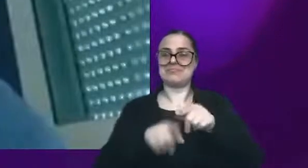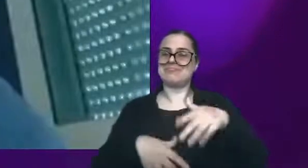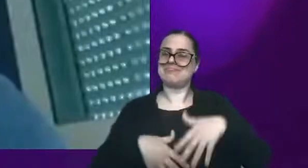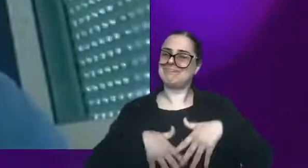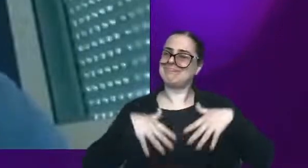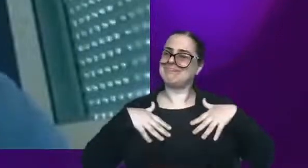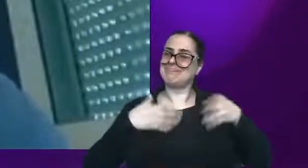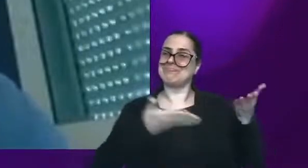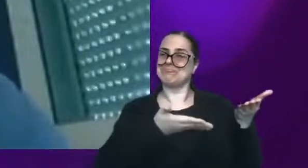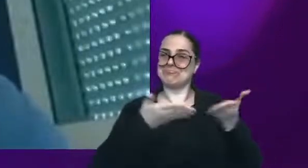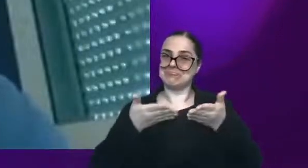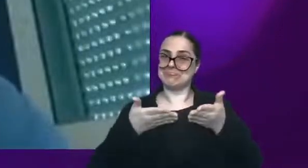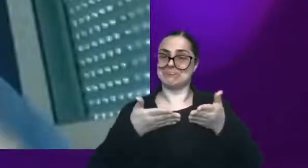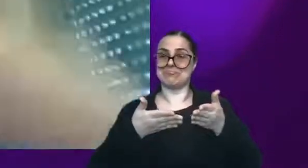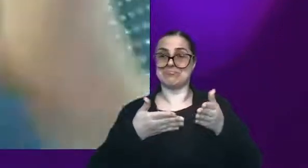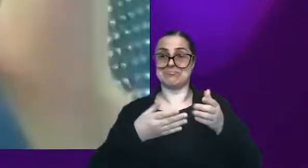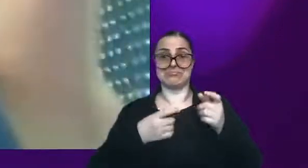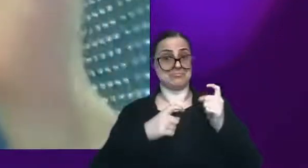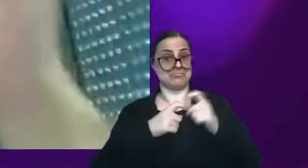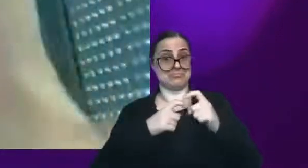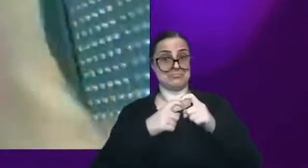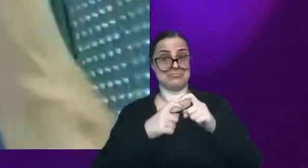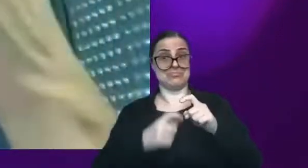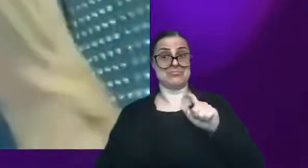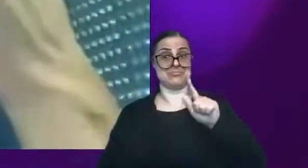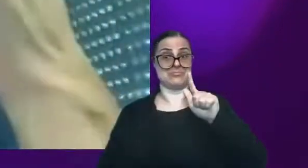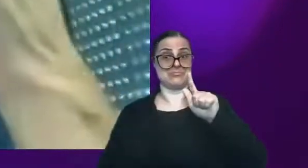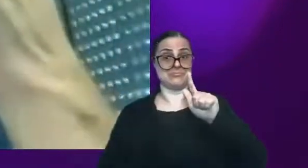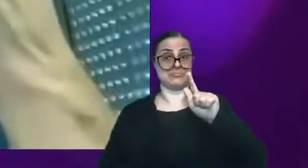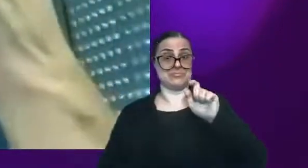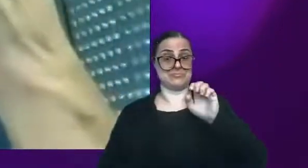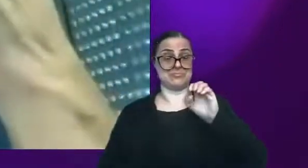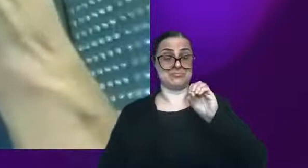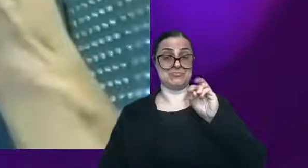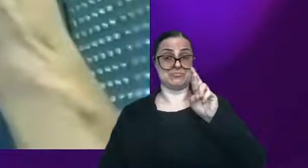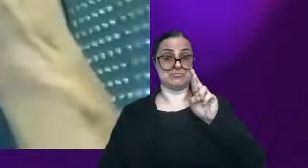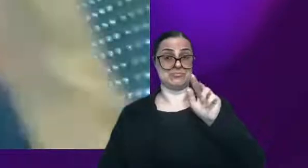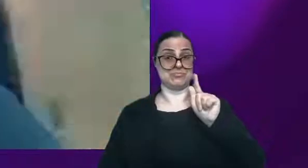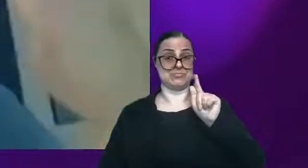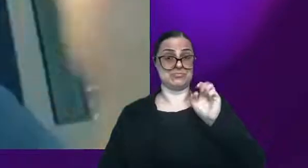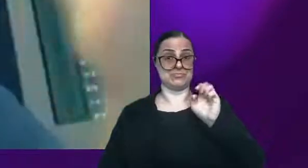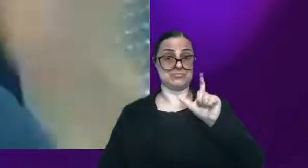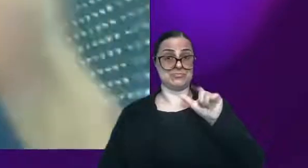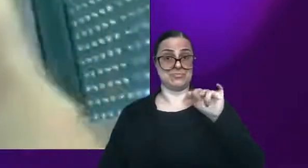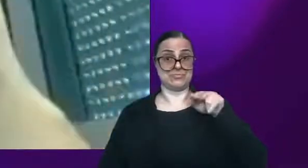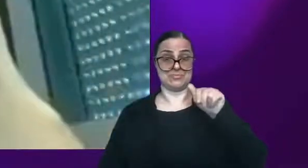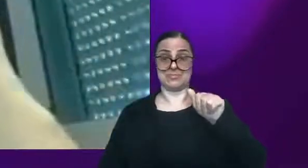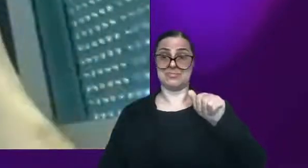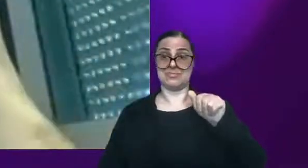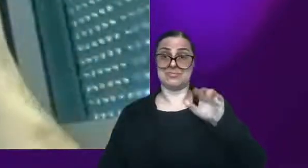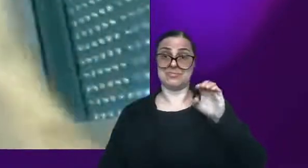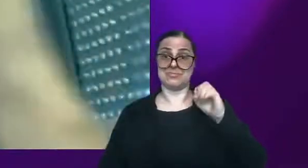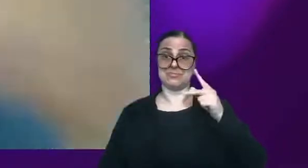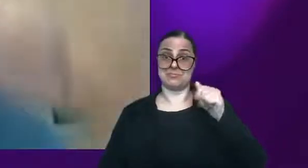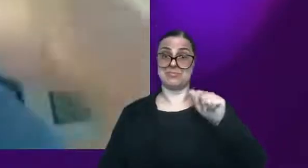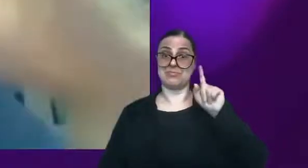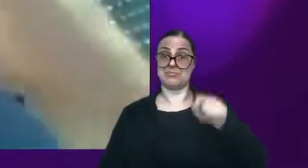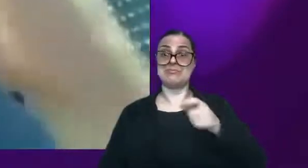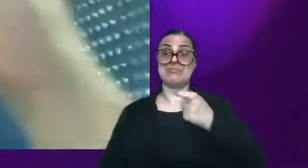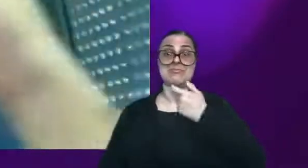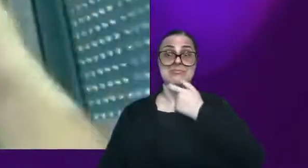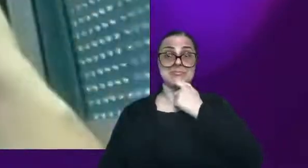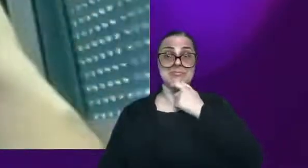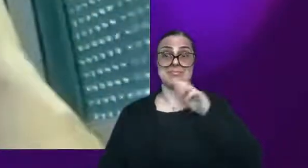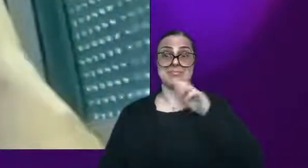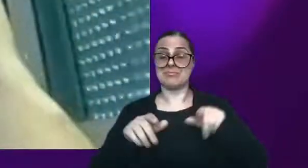doutora Jorgelina Coppa. Eu vou fazer a apresentação dela e do tema em inglês, porque talvez ela tenha dificuldade